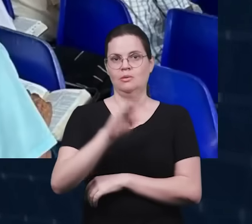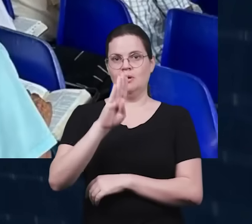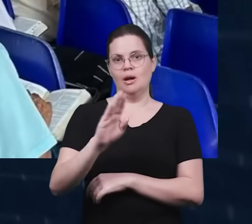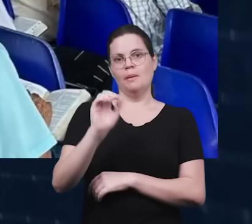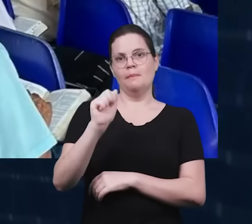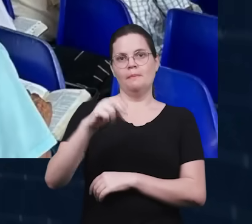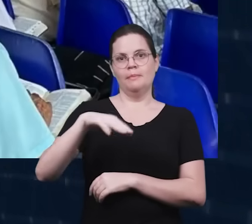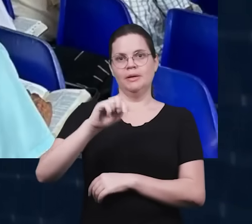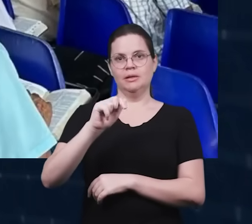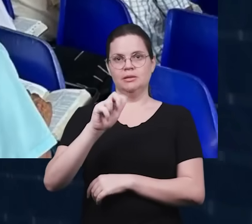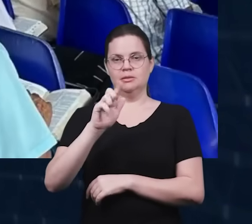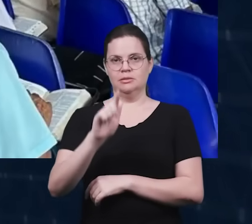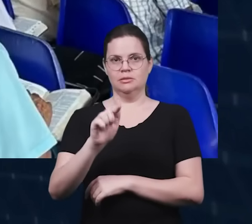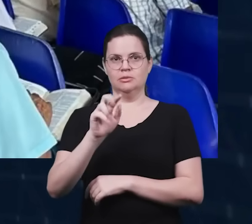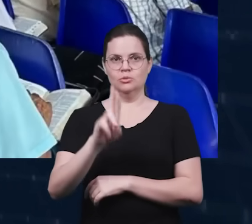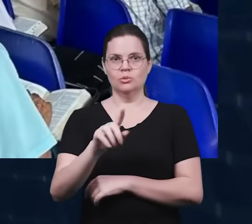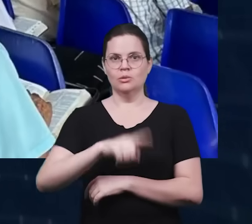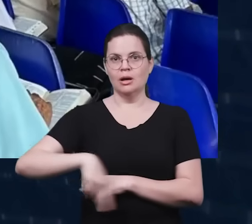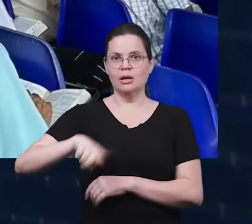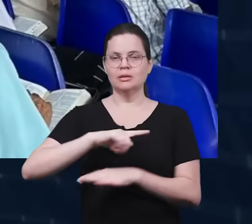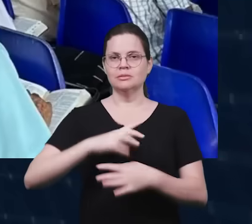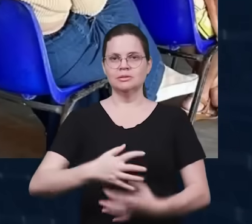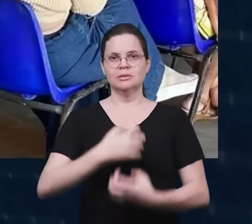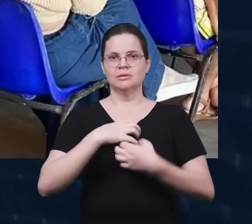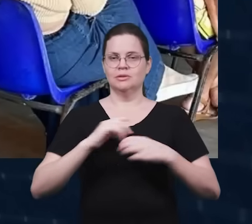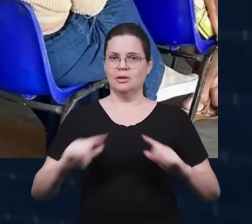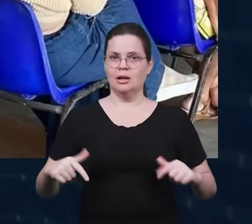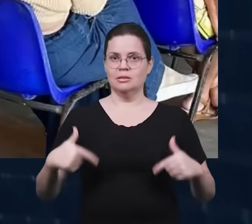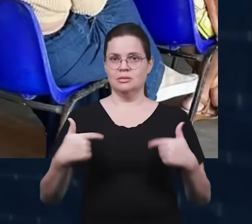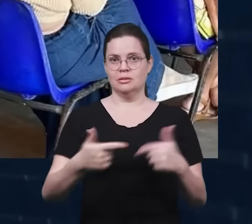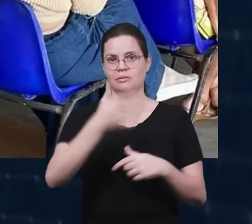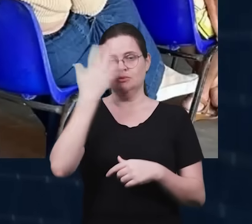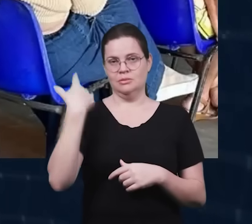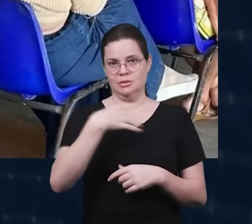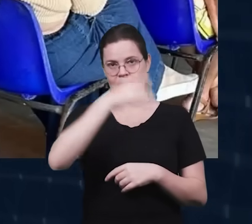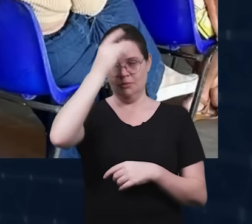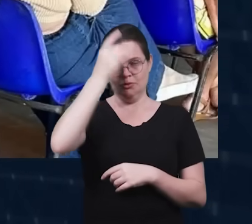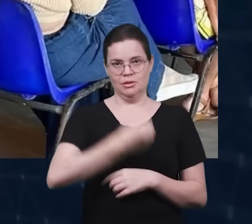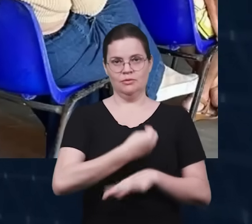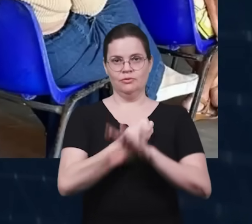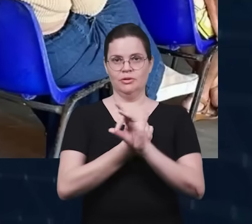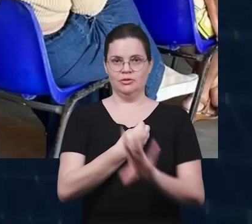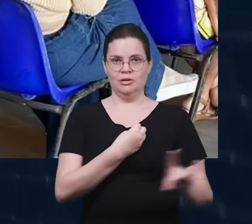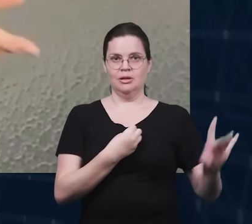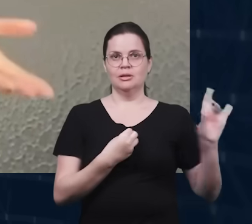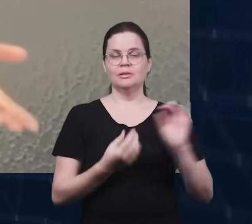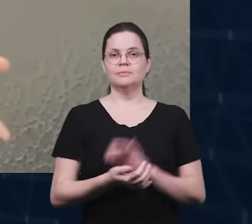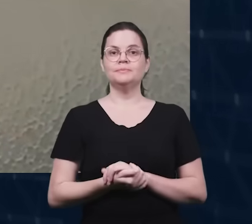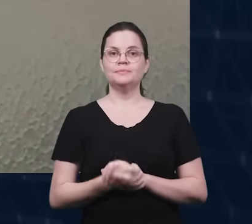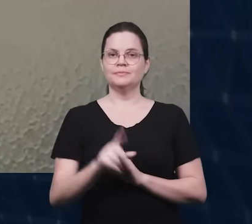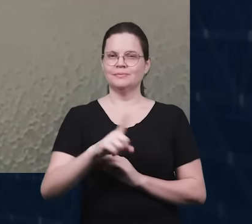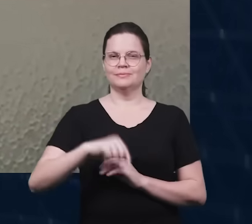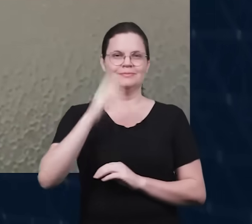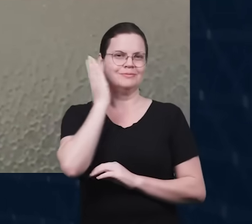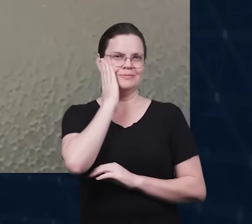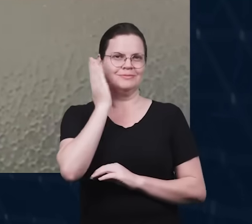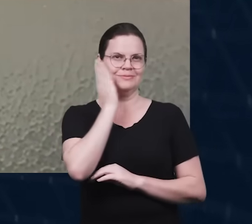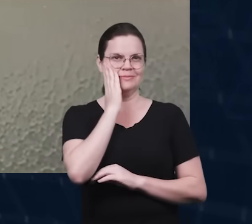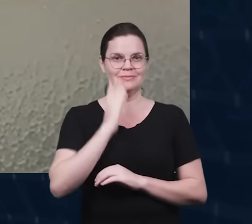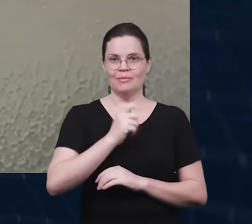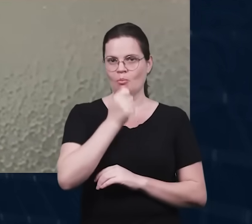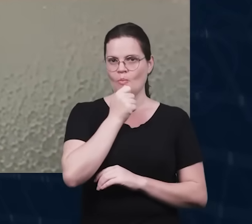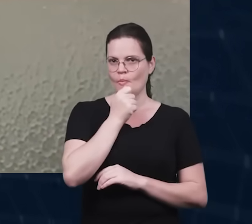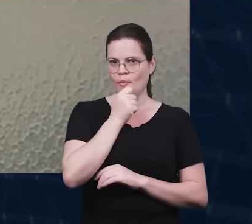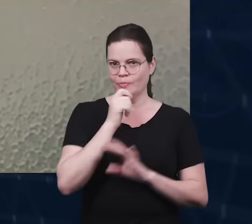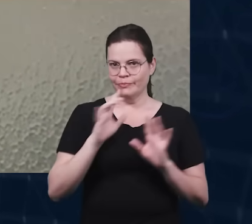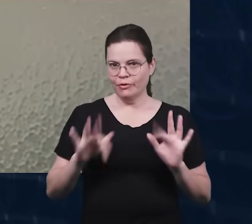irmãos puderam sentir mais uma vez o operar do Espírito Santo em suas vidas. E como os irmãos já sabem,